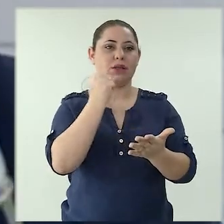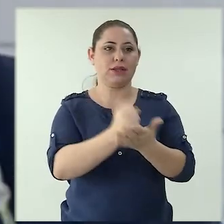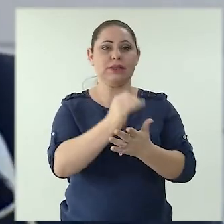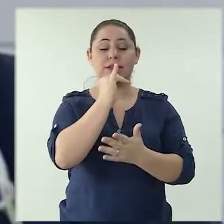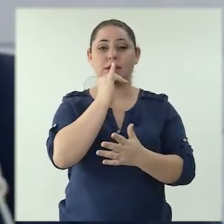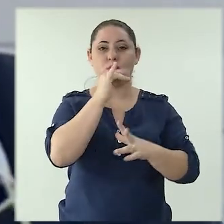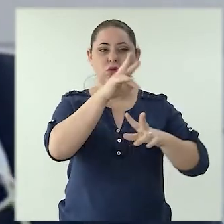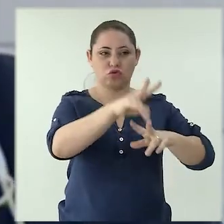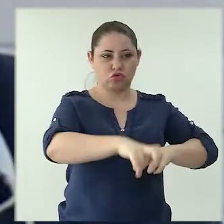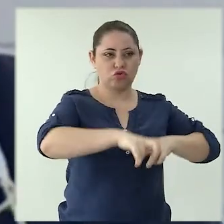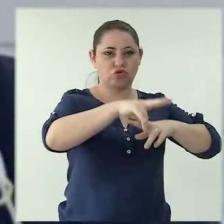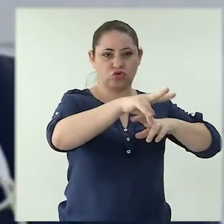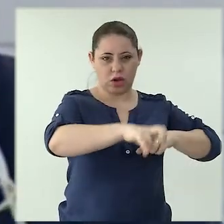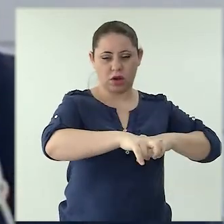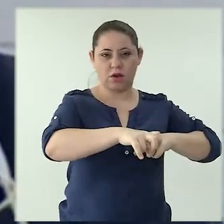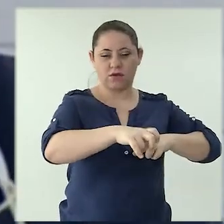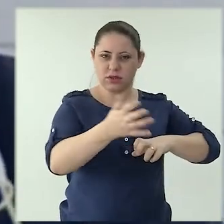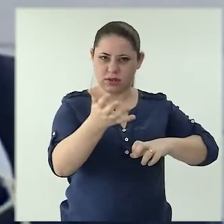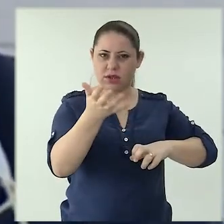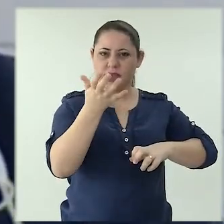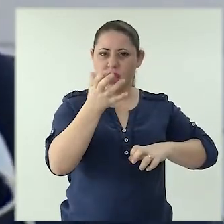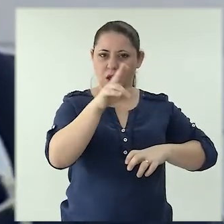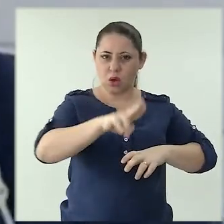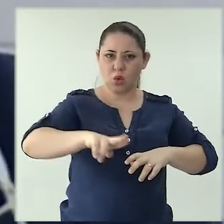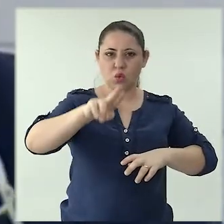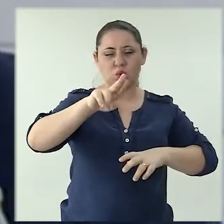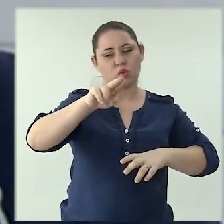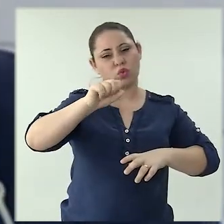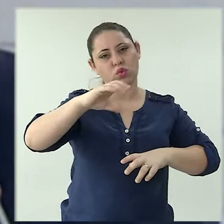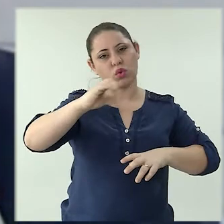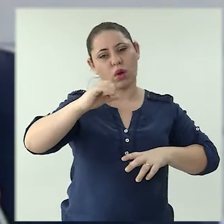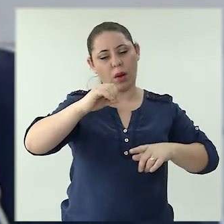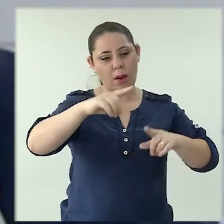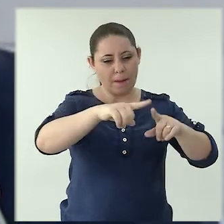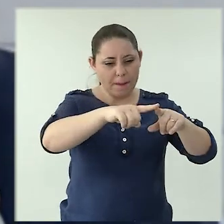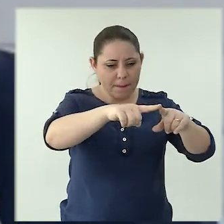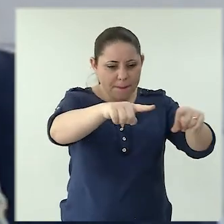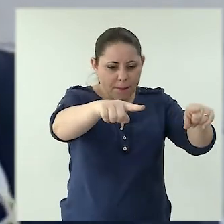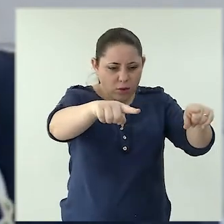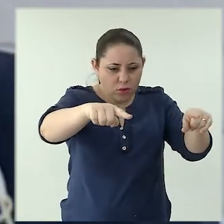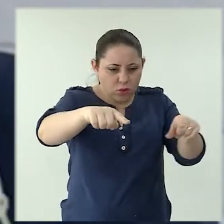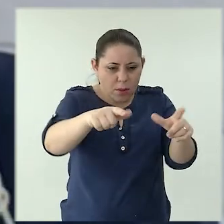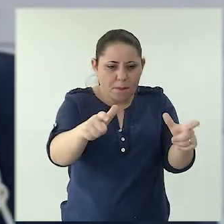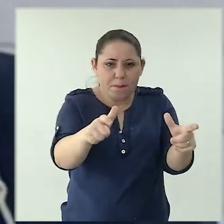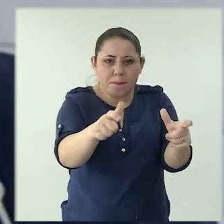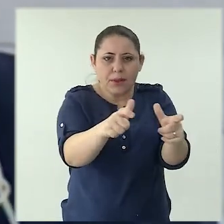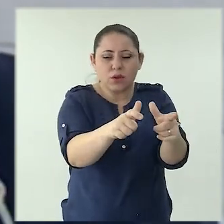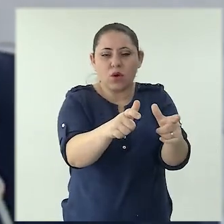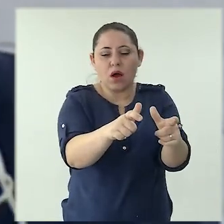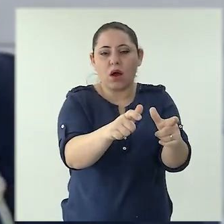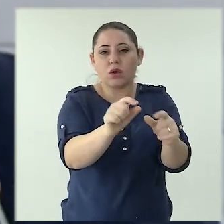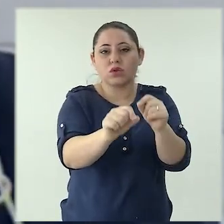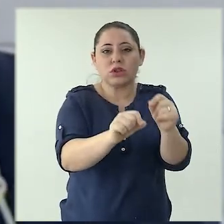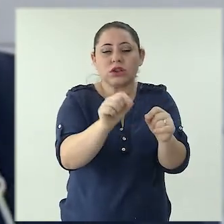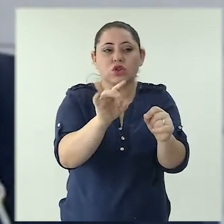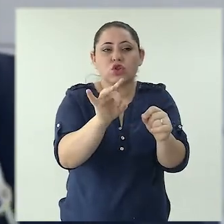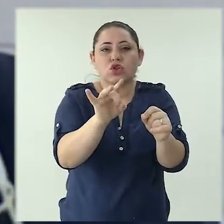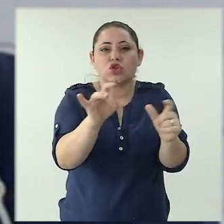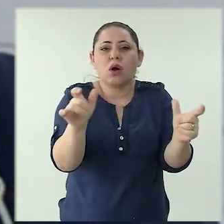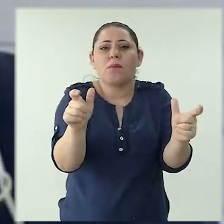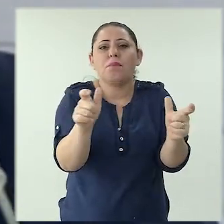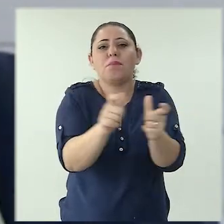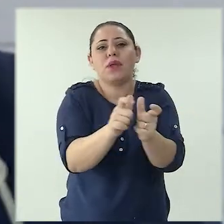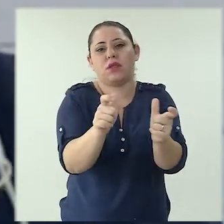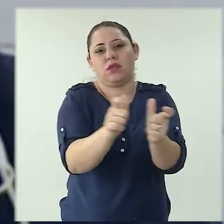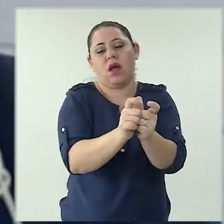uma chácara, em que você quer usufruir um pedaço menor da chácara, ou seja, você quer uma